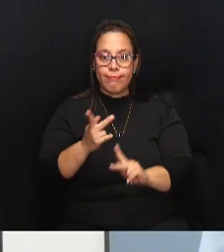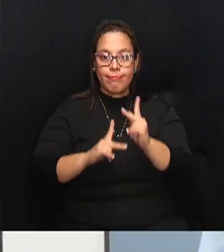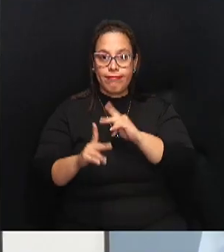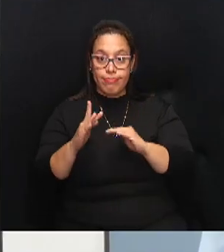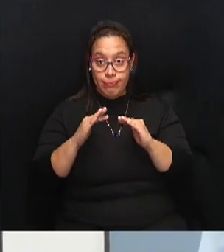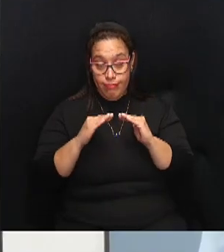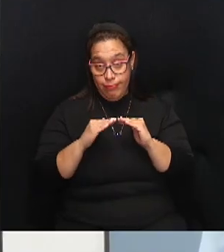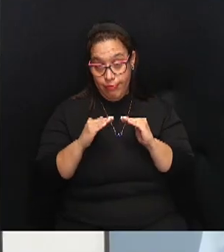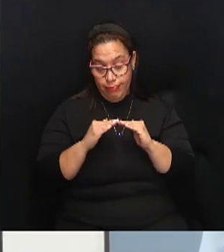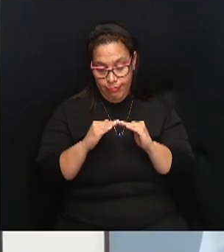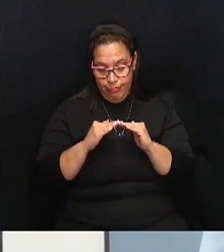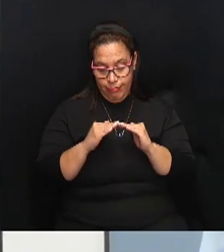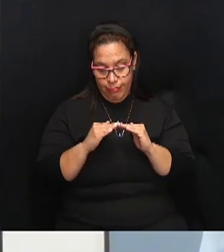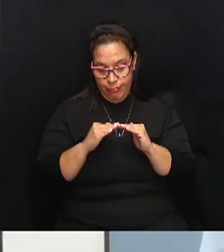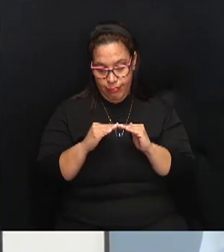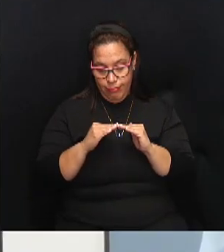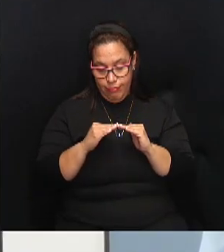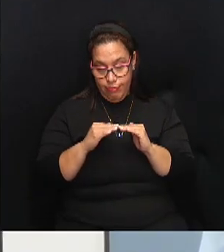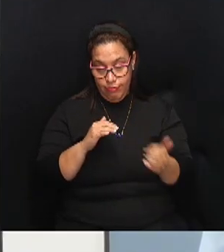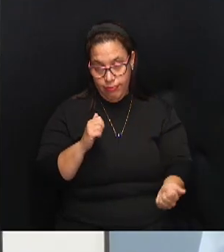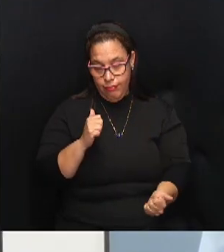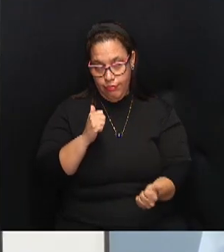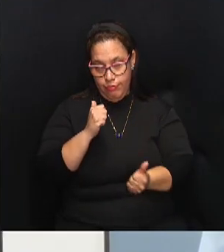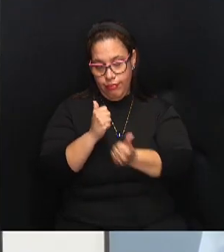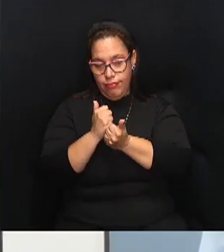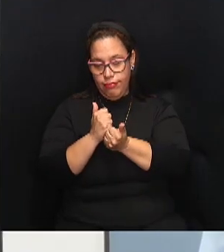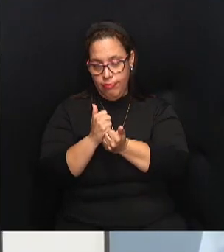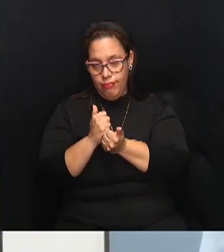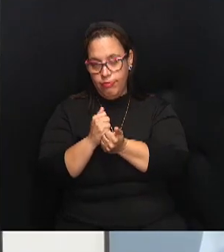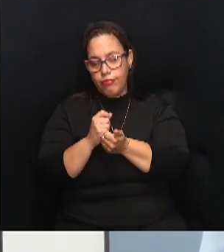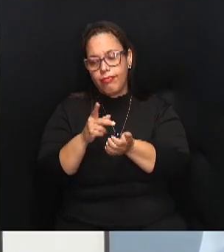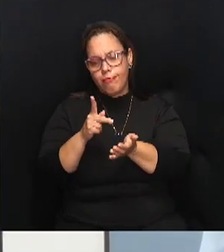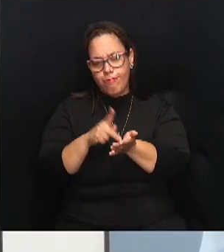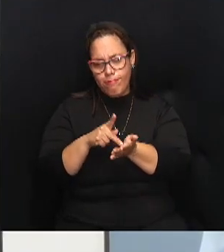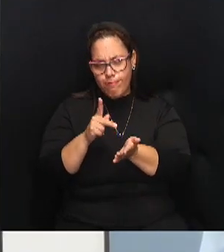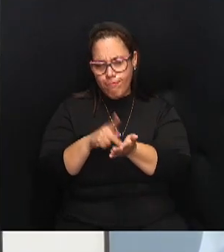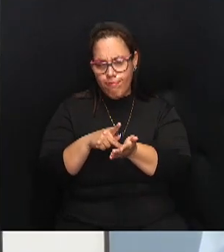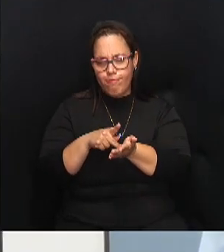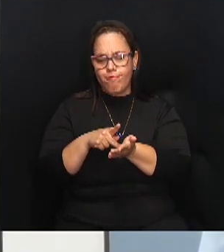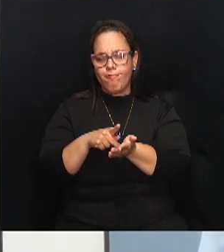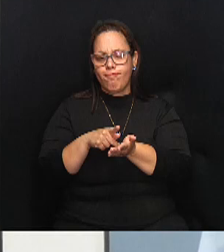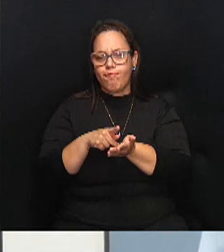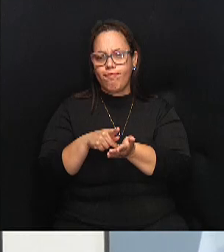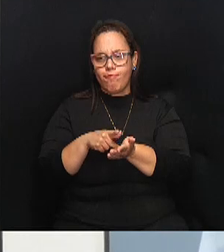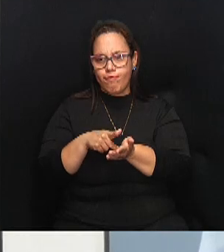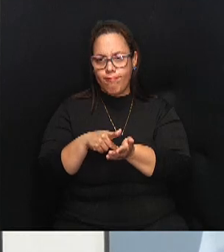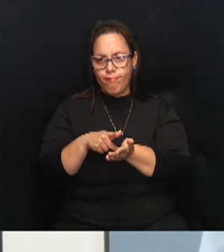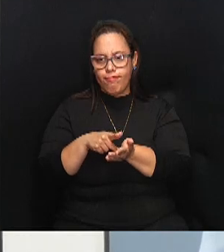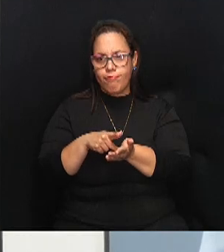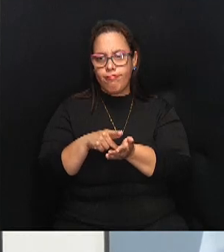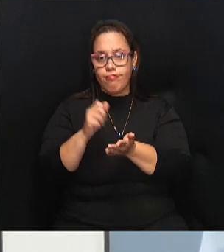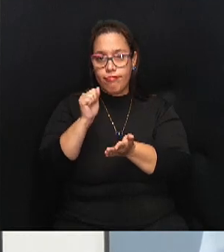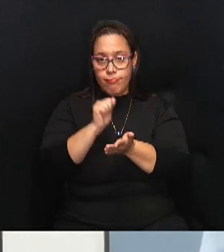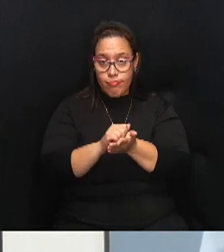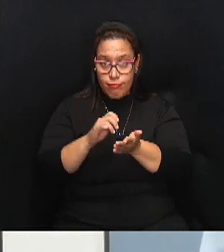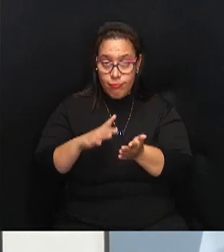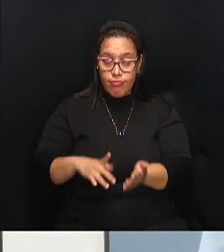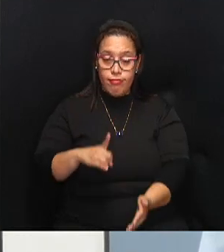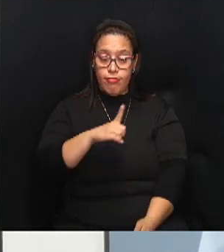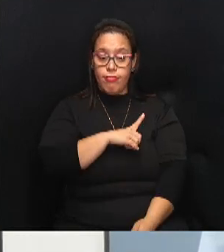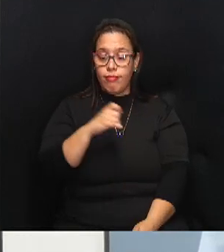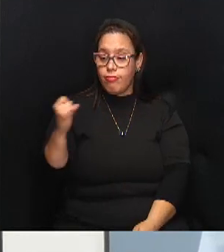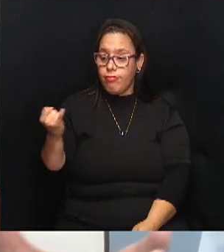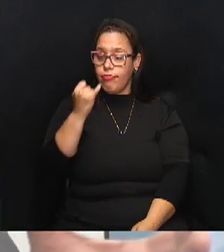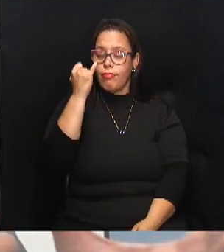certeza e os vereadores apoiam. Então, assim, realmente, por isso que a atividade delegada é tão importante. Voltamos a dizer, porque